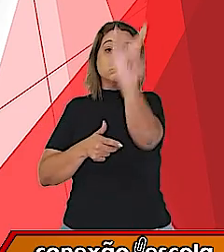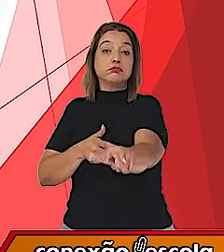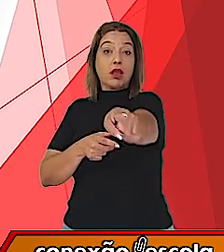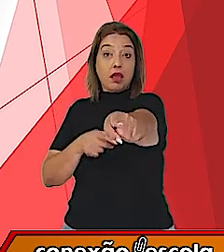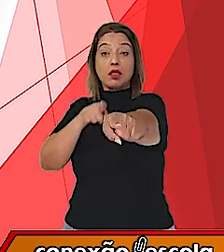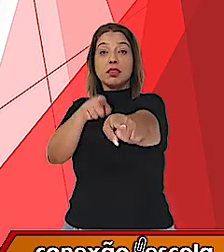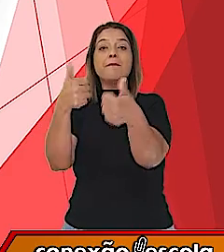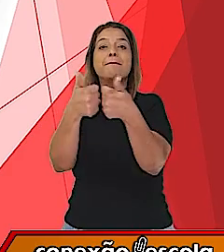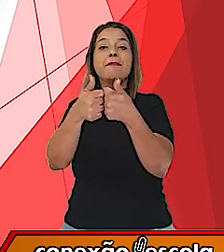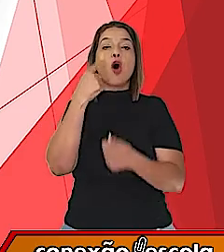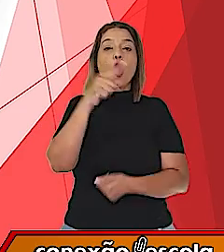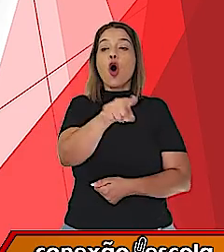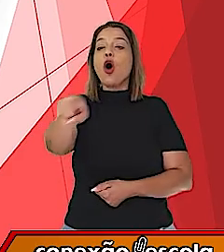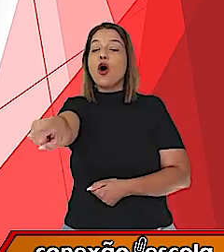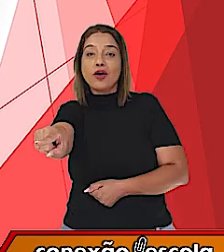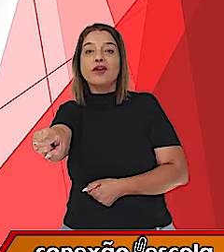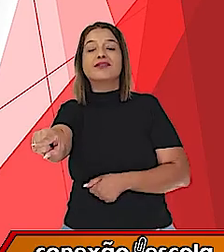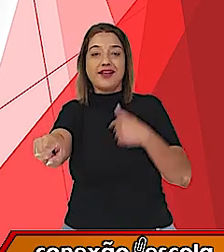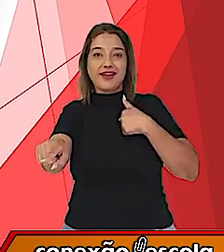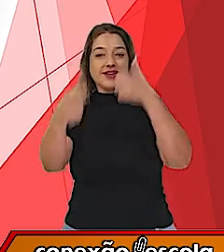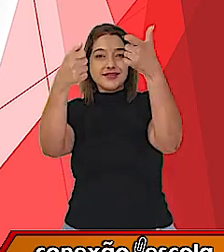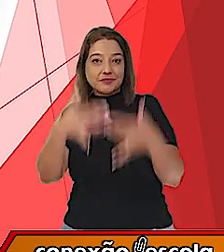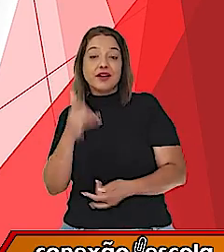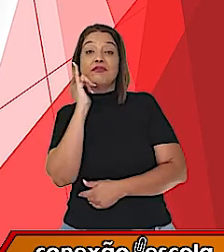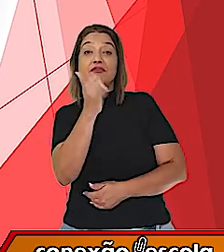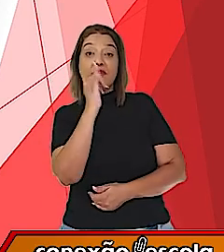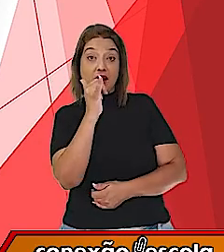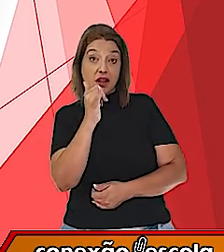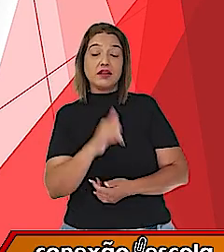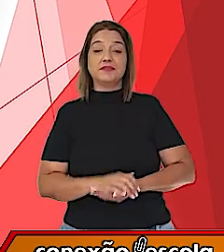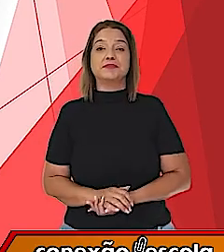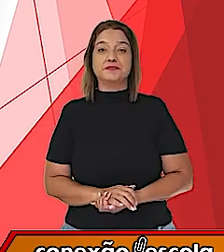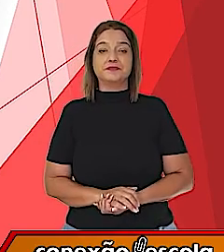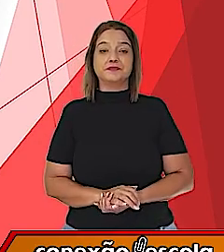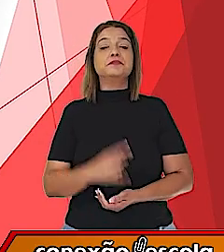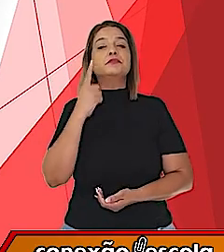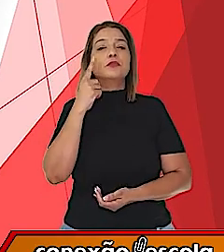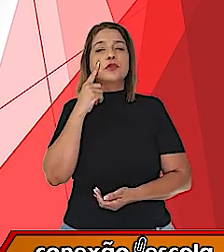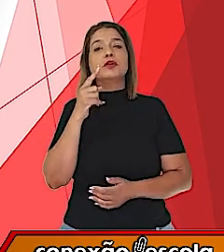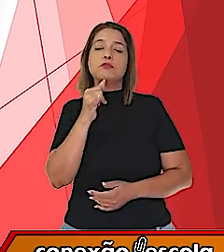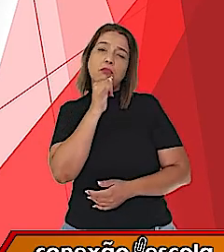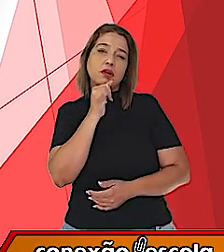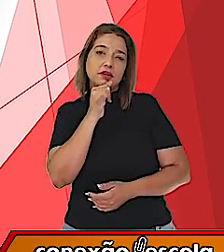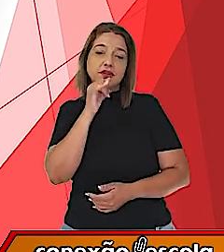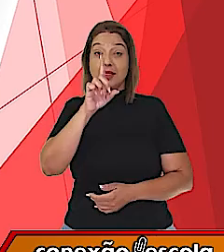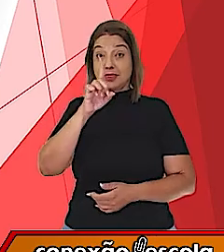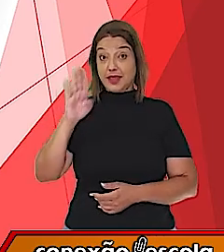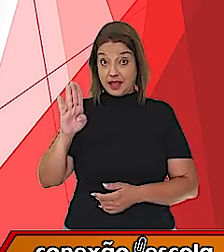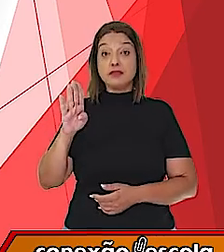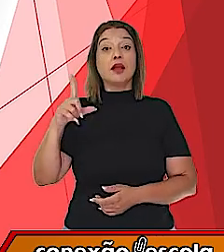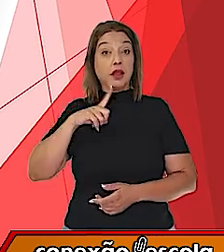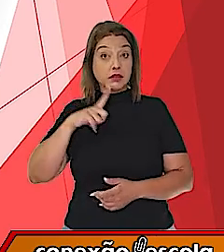o ouvinte, com quem se fala ou a quem se refere. Olha só a Débora.